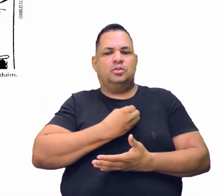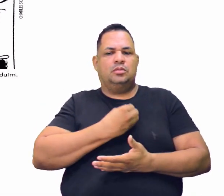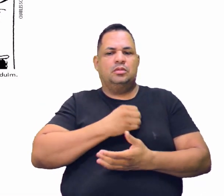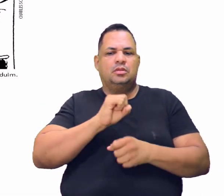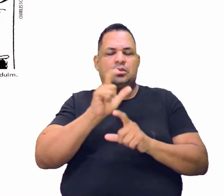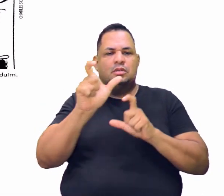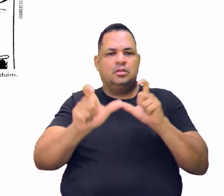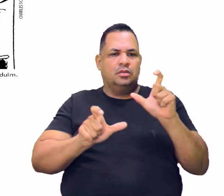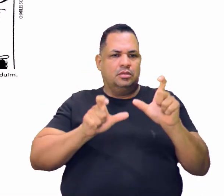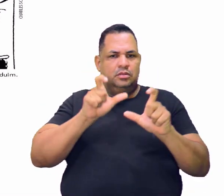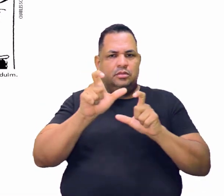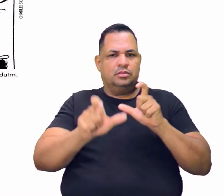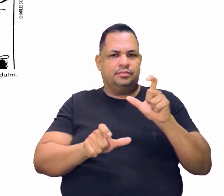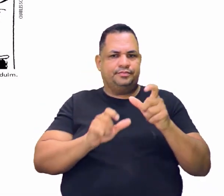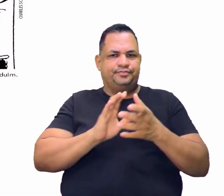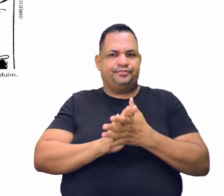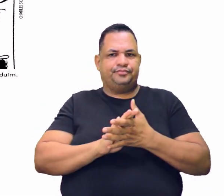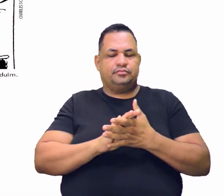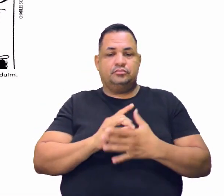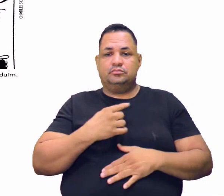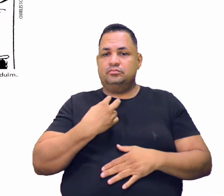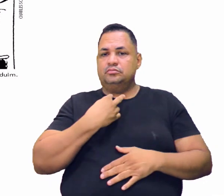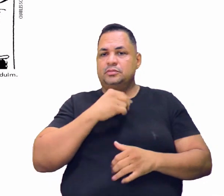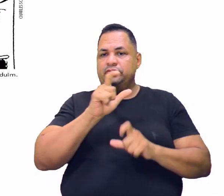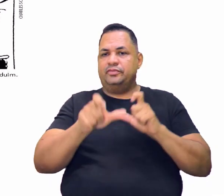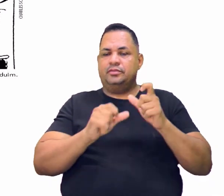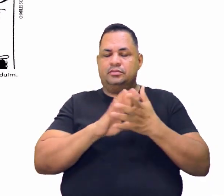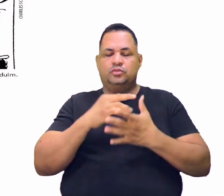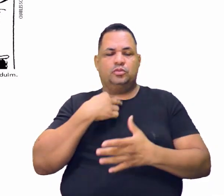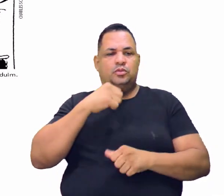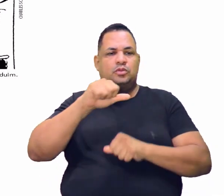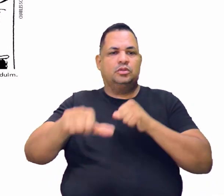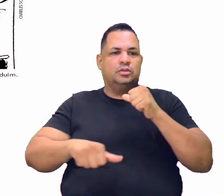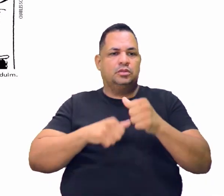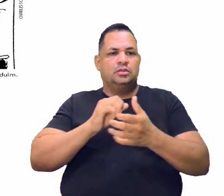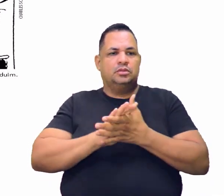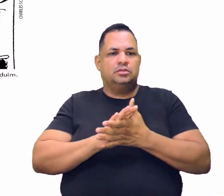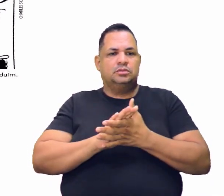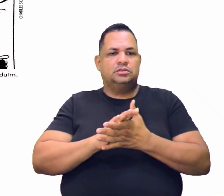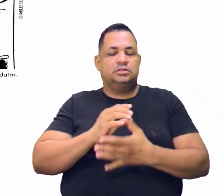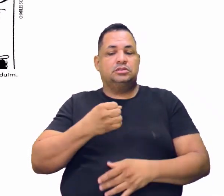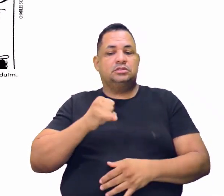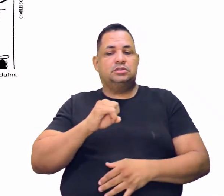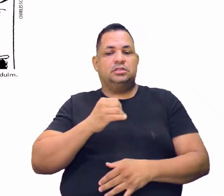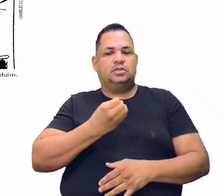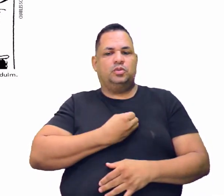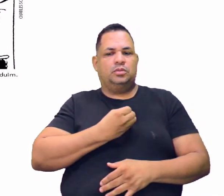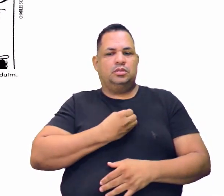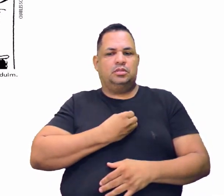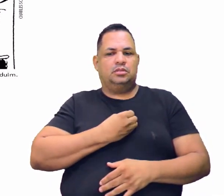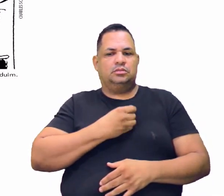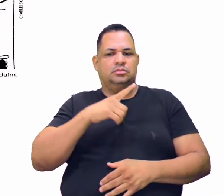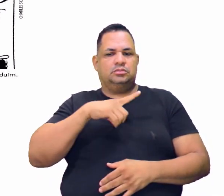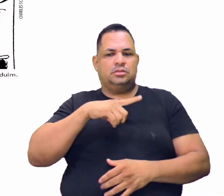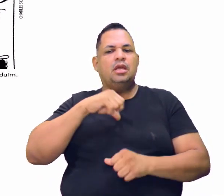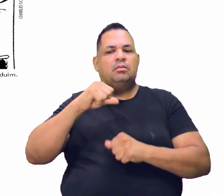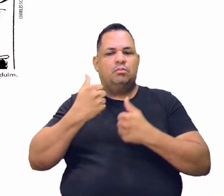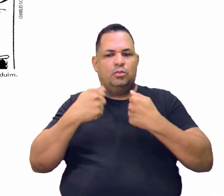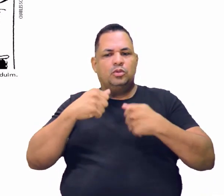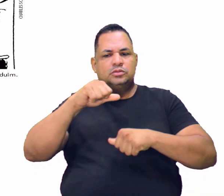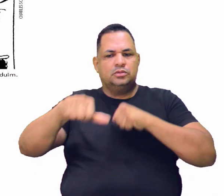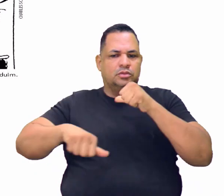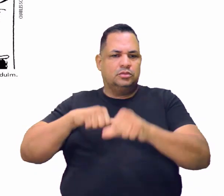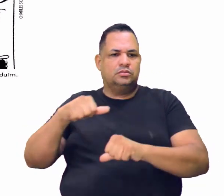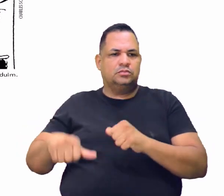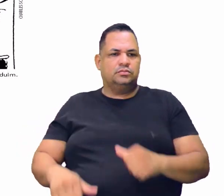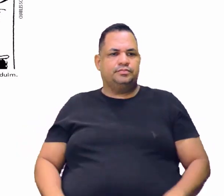Como advérbio, invariável. Como numeral, sofrerá flexão. Então, nós temos